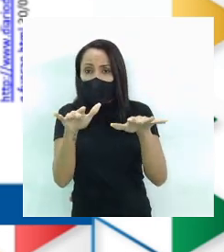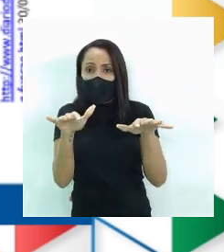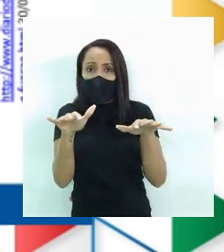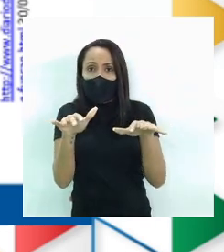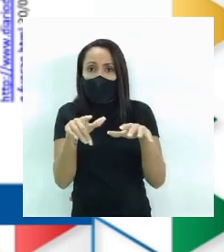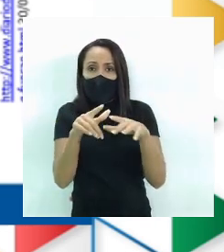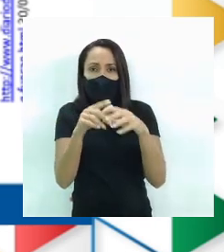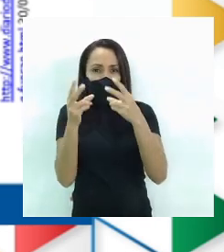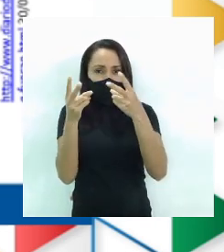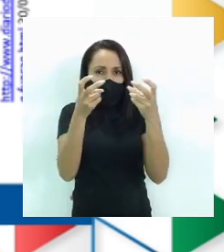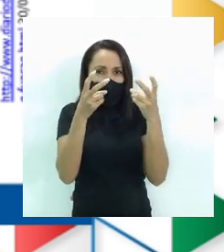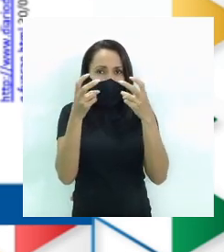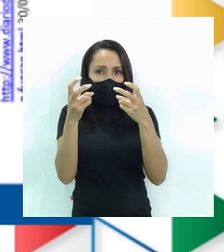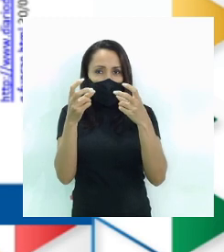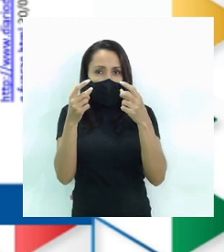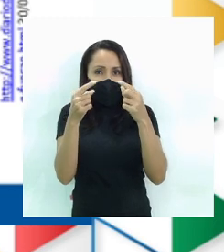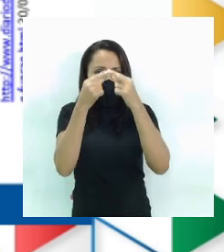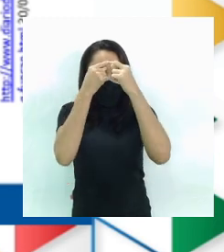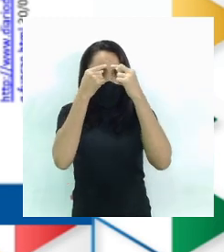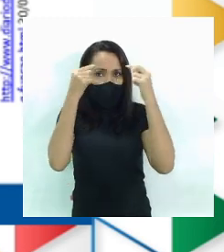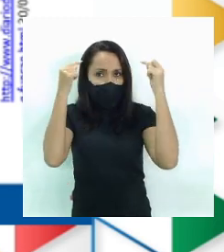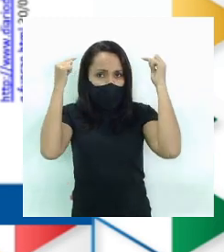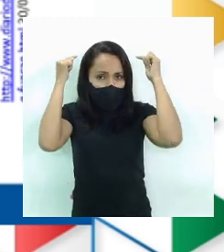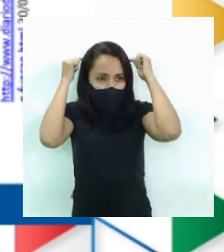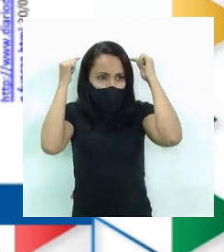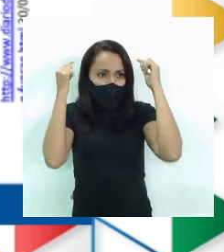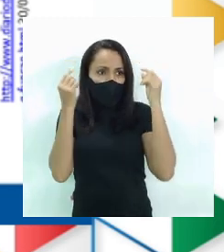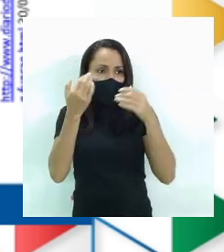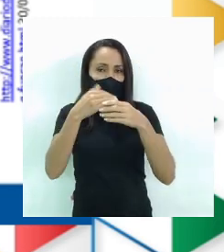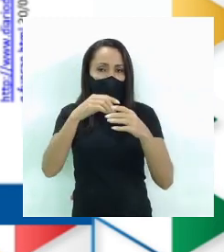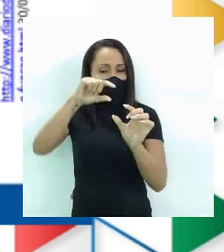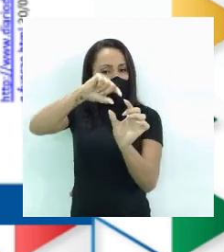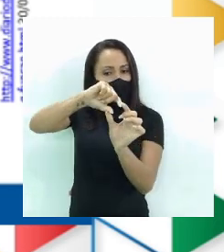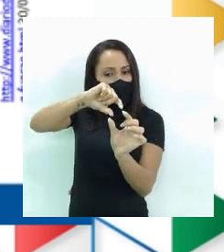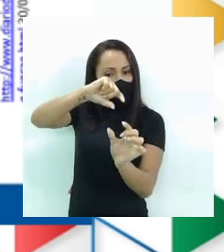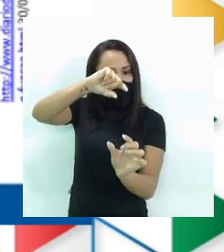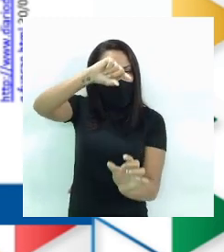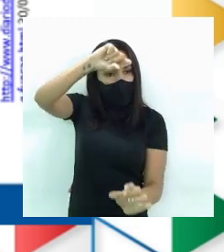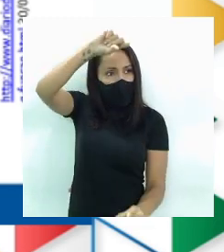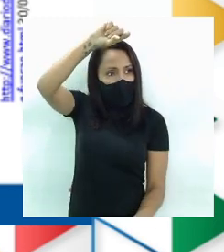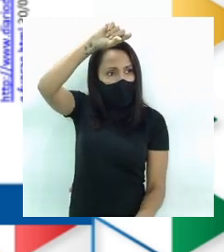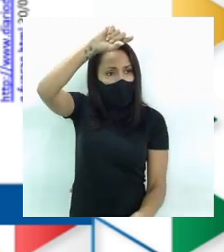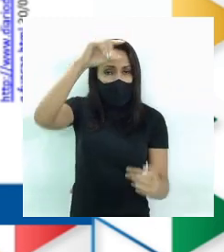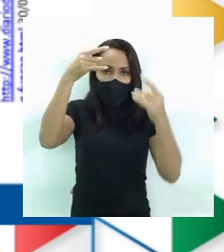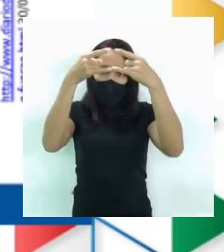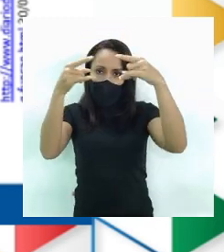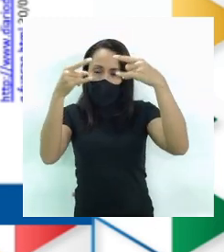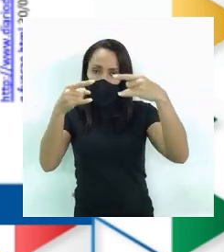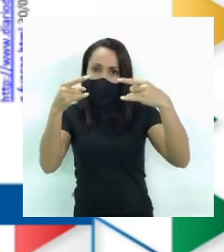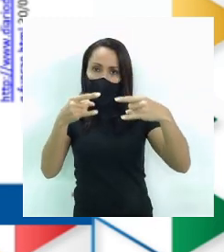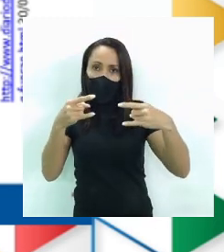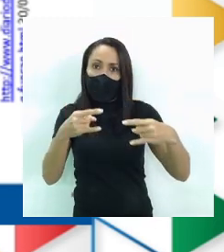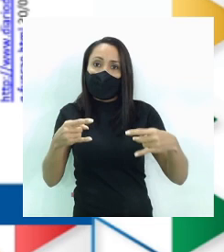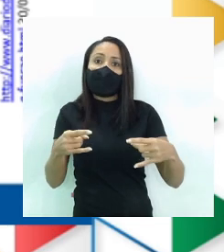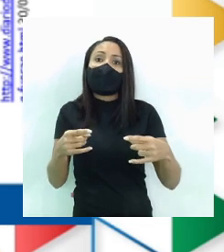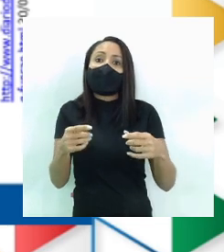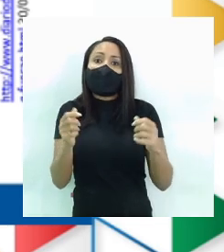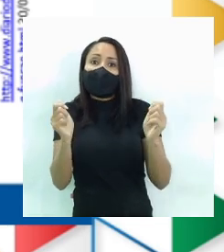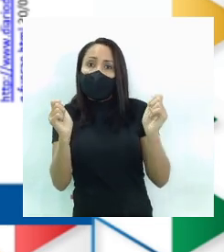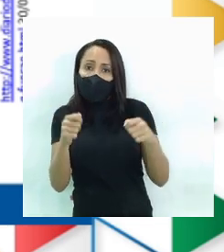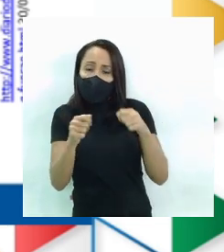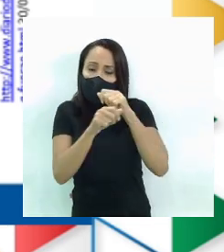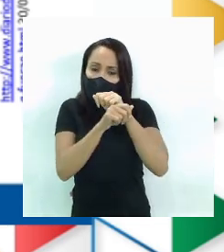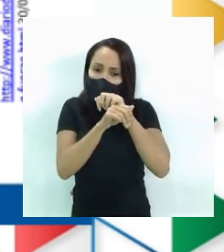ver o cérebro, dele a medula espinhal e todas as funções que os impulsos nervosos eles podem